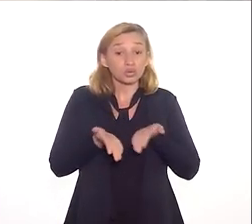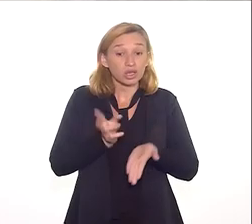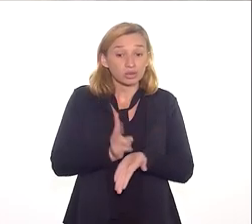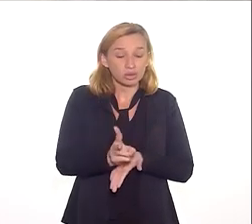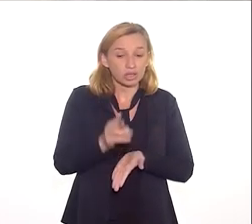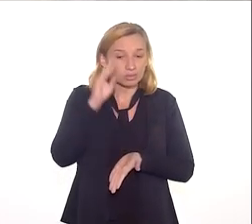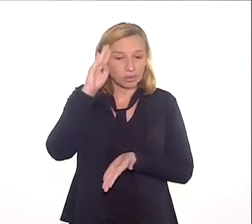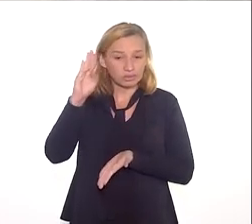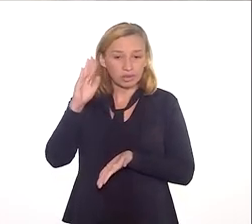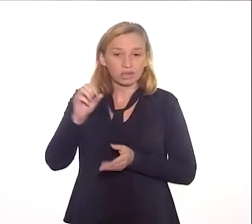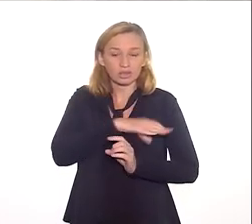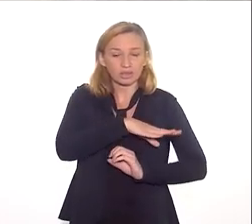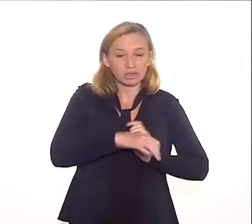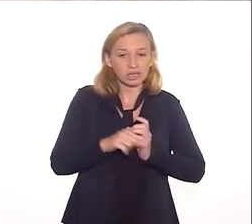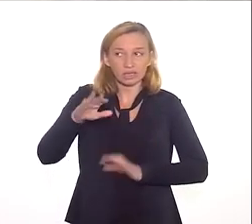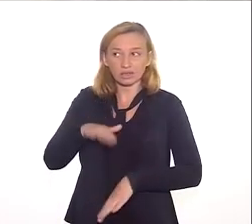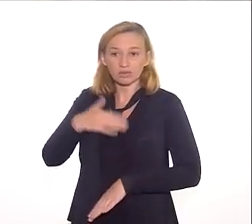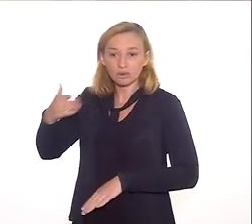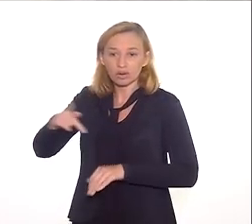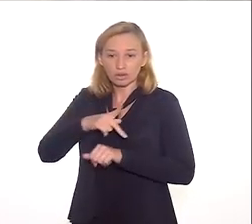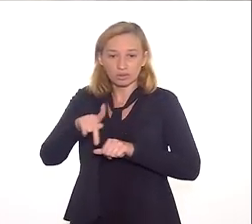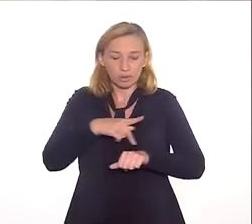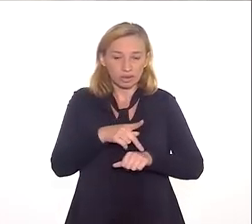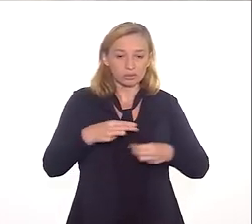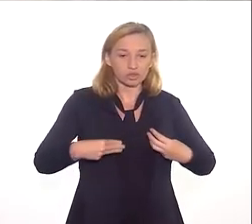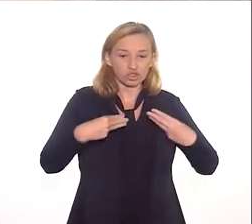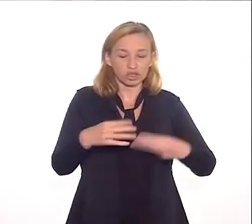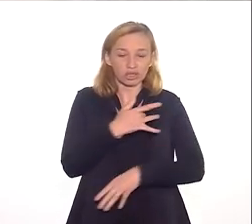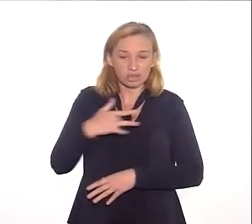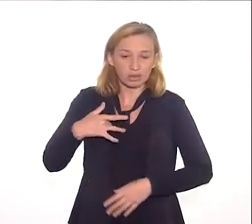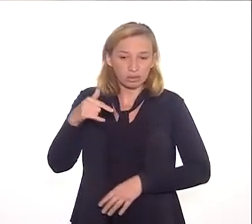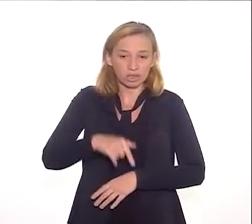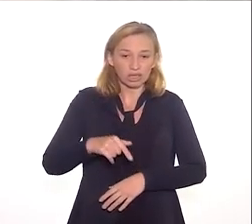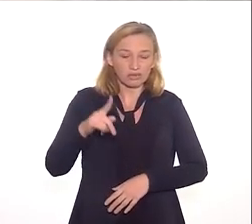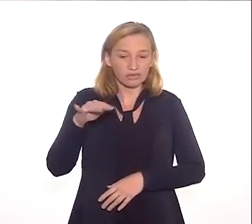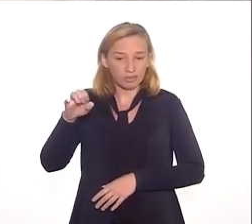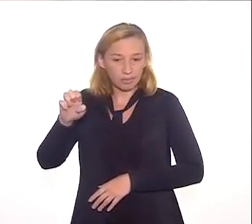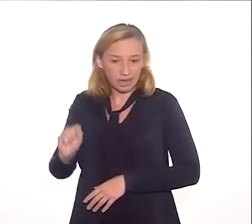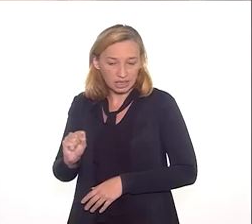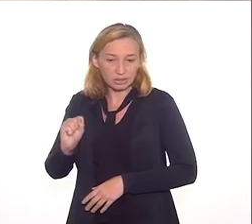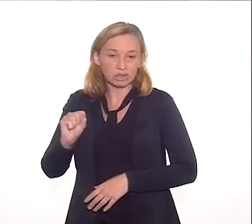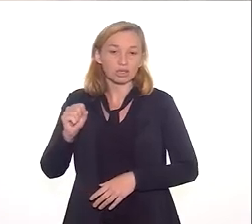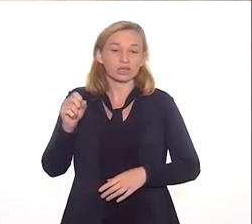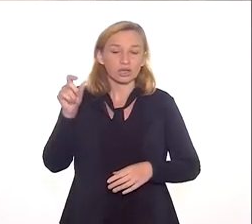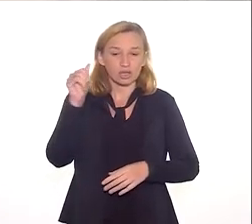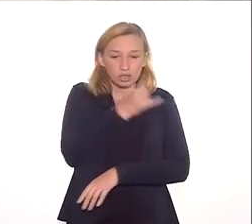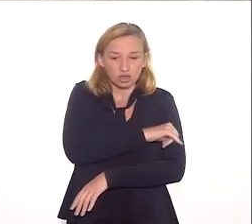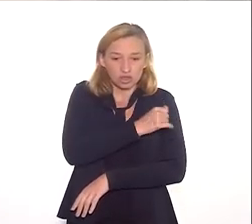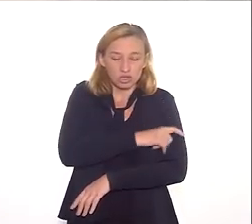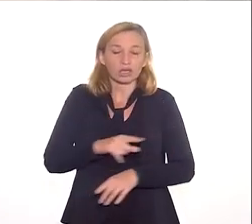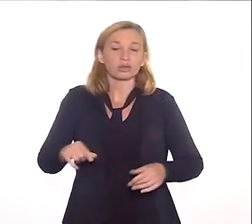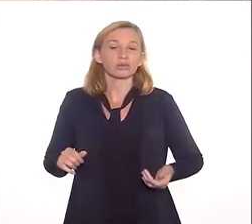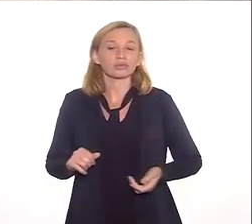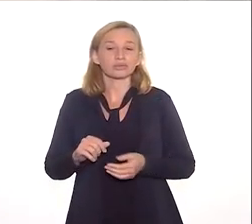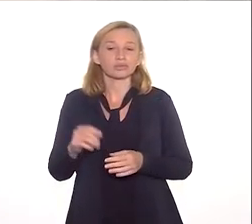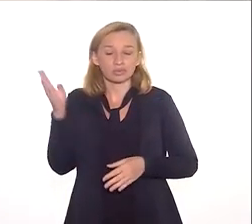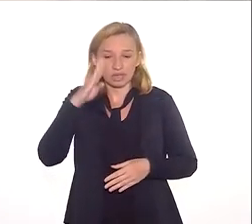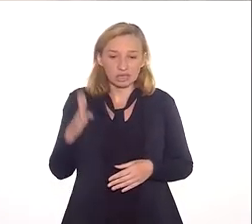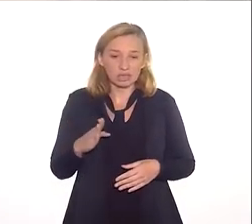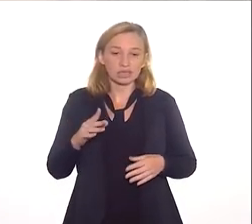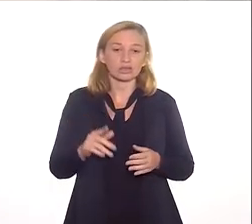os cuidados que as principais sociedades internacionais, inclusive o Ministério da Saúde aqui, a Febrasco do Brasil, e no Rio de Janeiro a Esgorge,